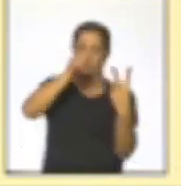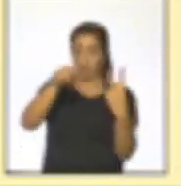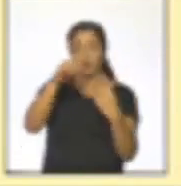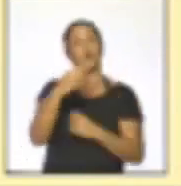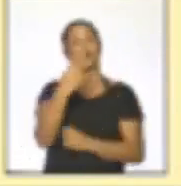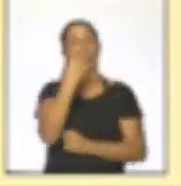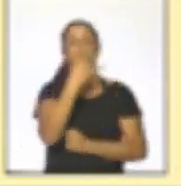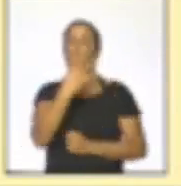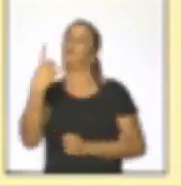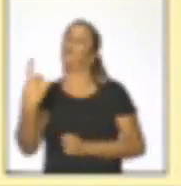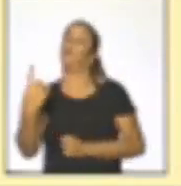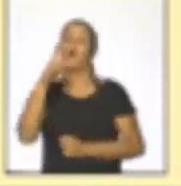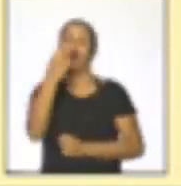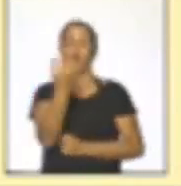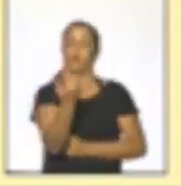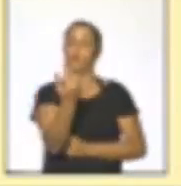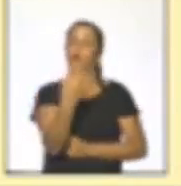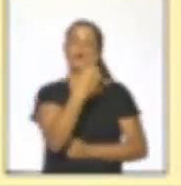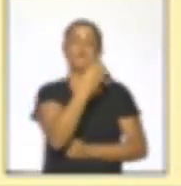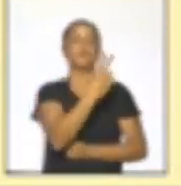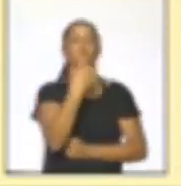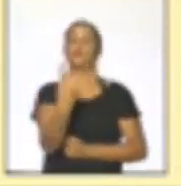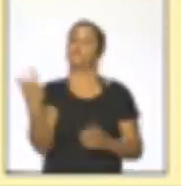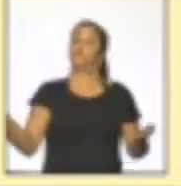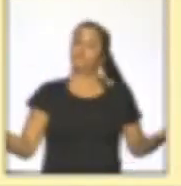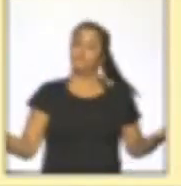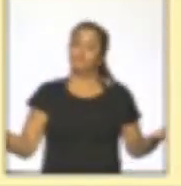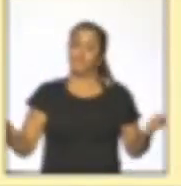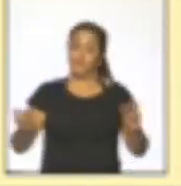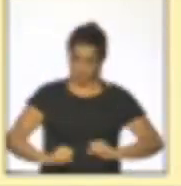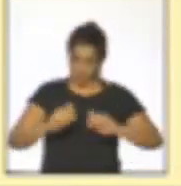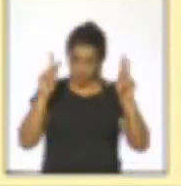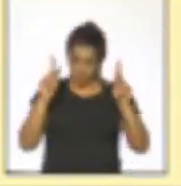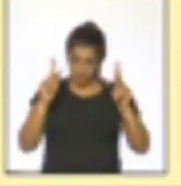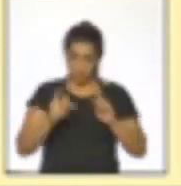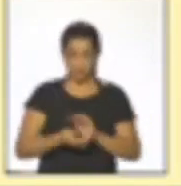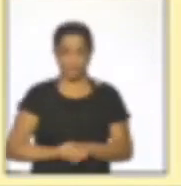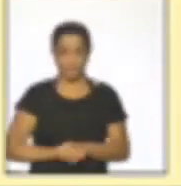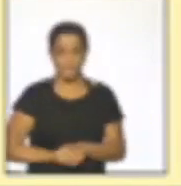o quê? 21, ok?